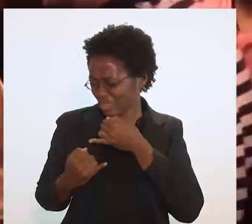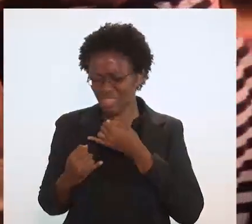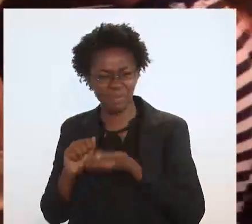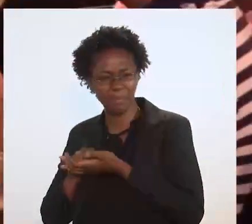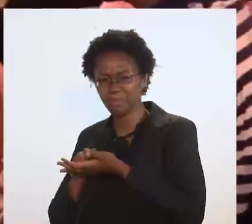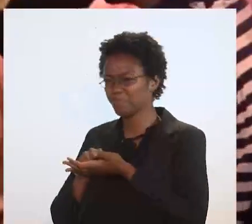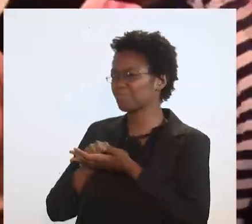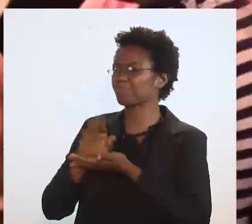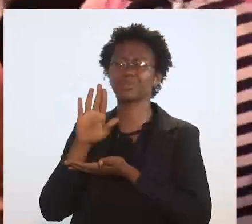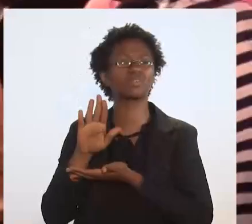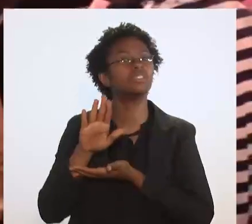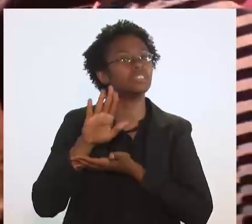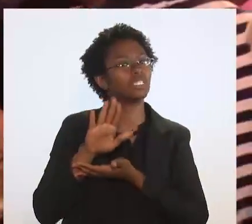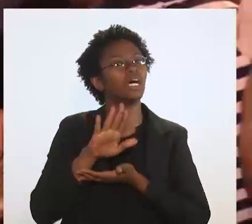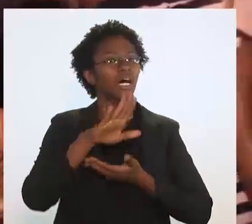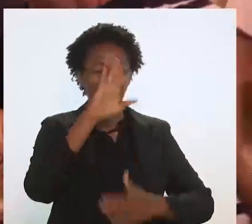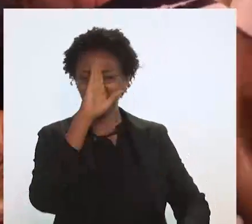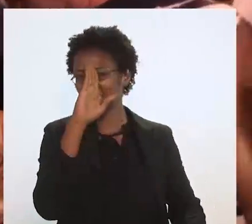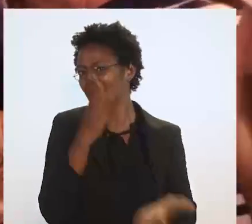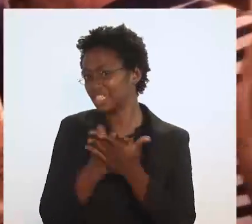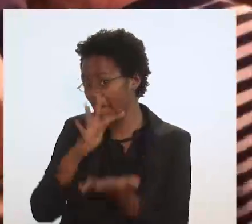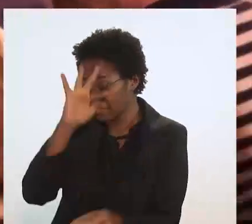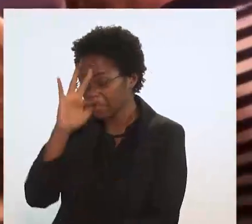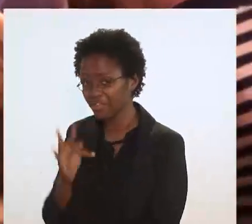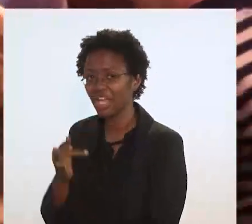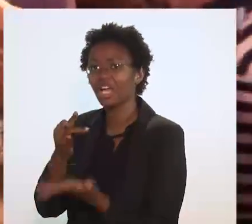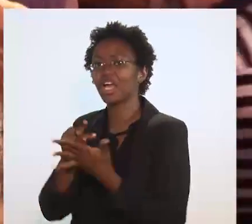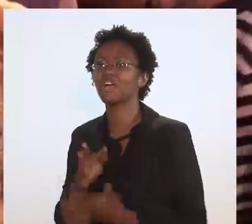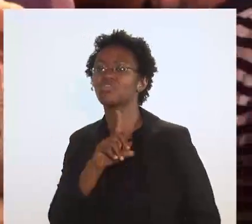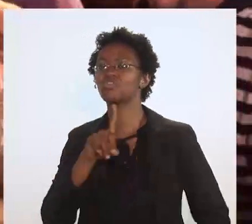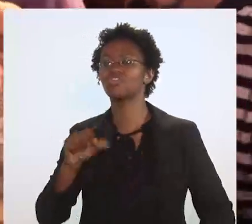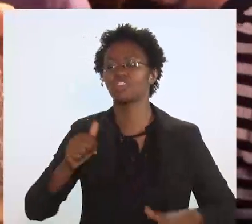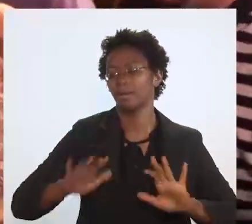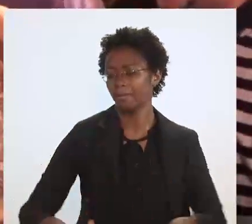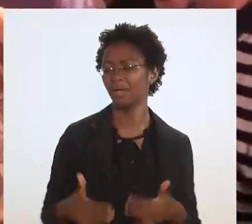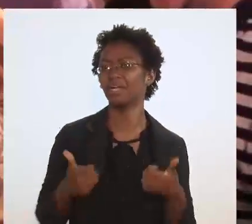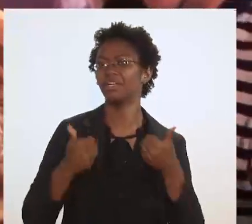Manda essa tristeza embora. Manda essa tristeza embora.